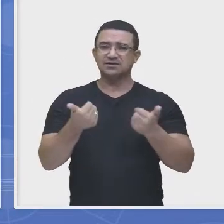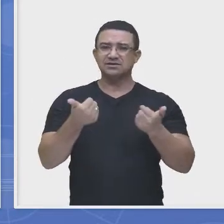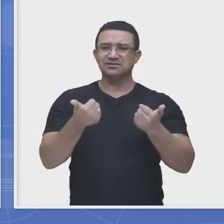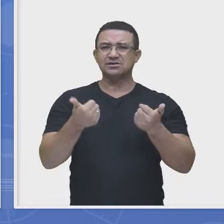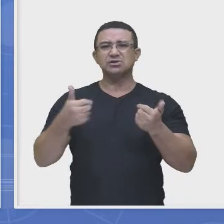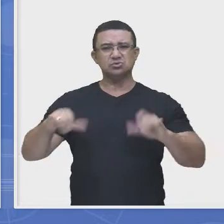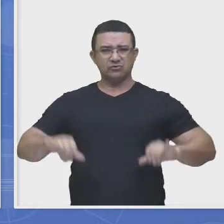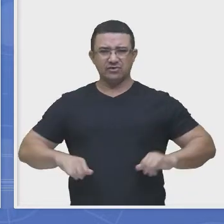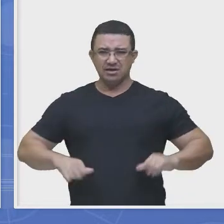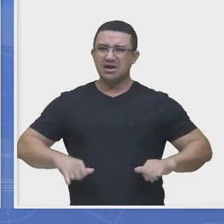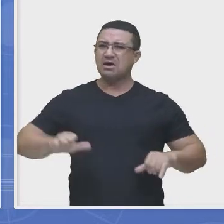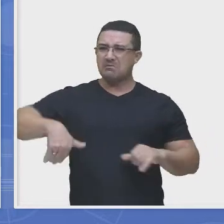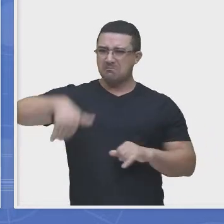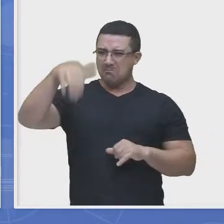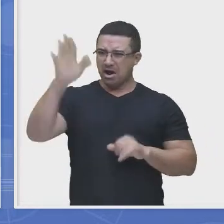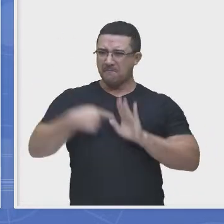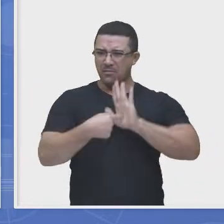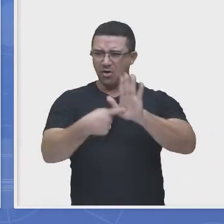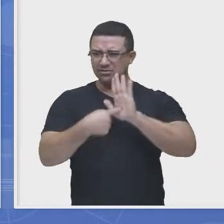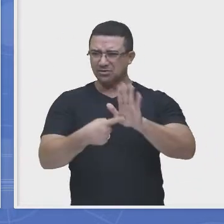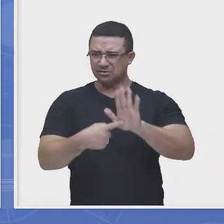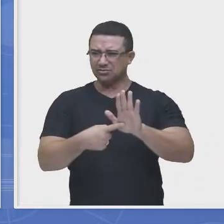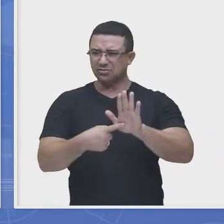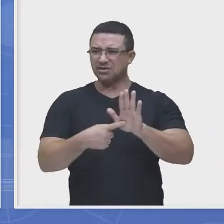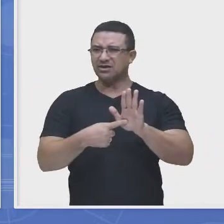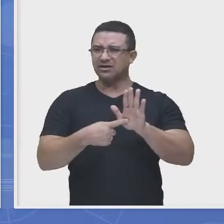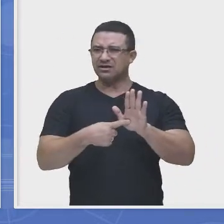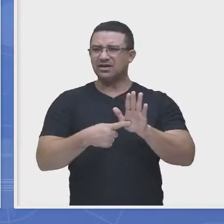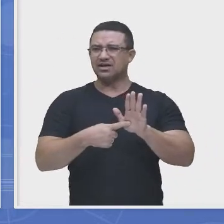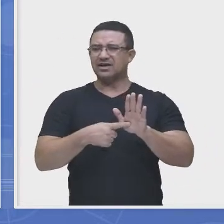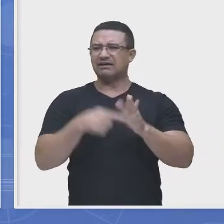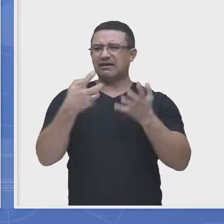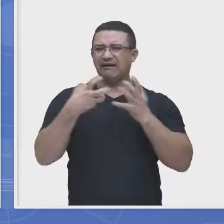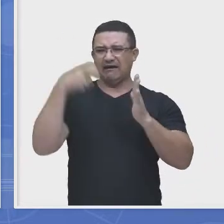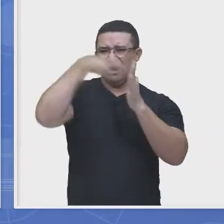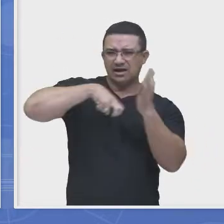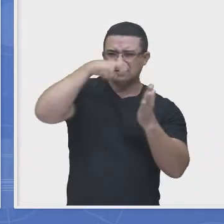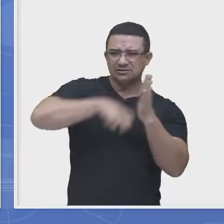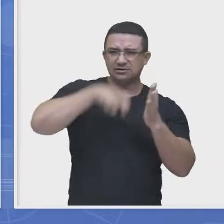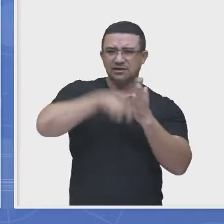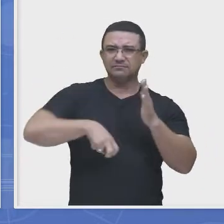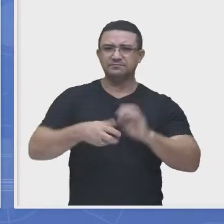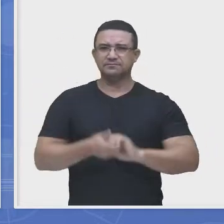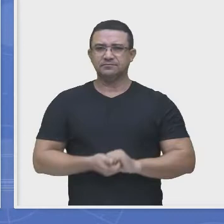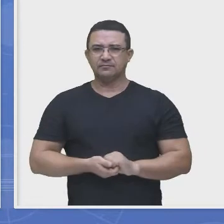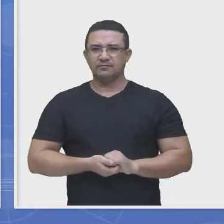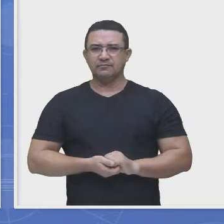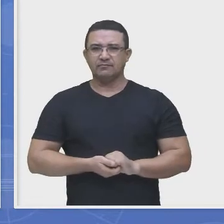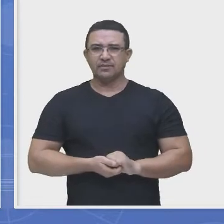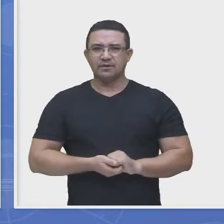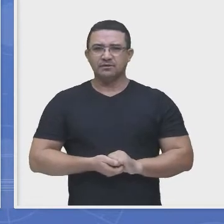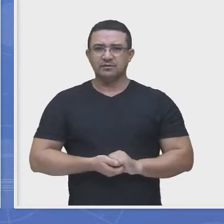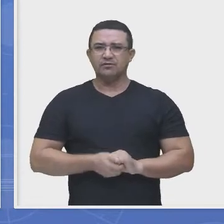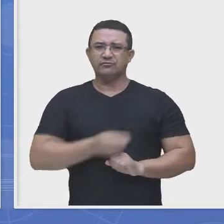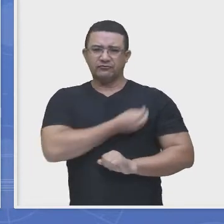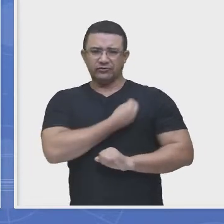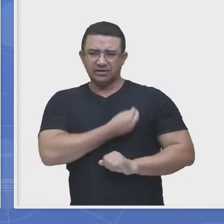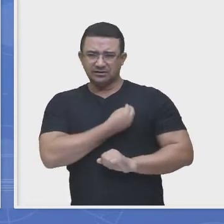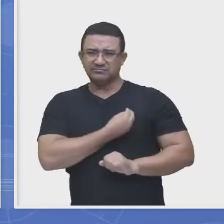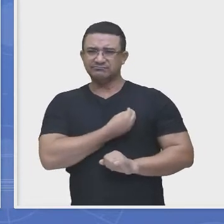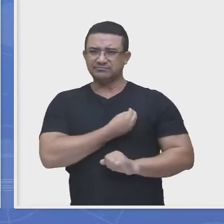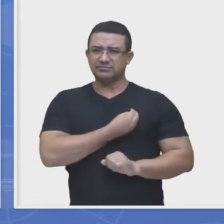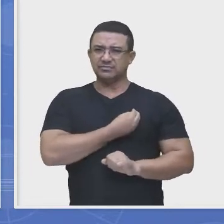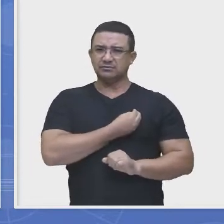se reveste no caráter de vingança. É a lex talionis, vida por vida.